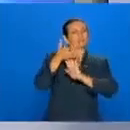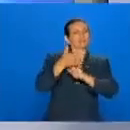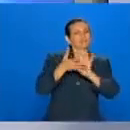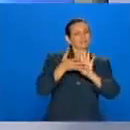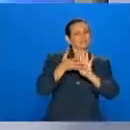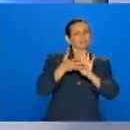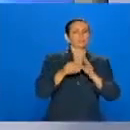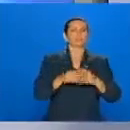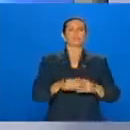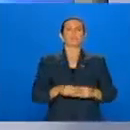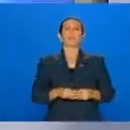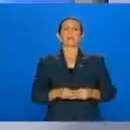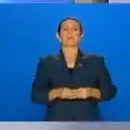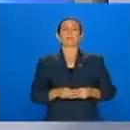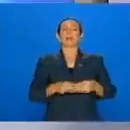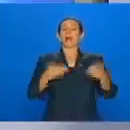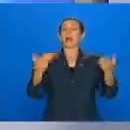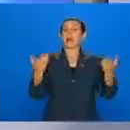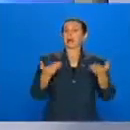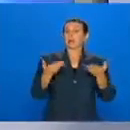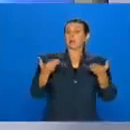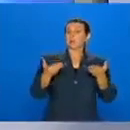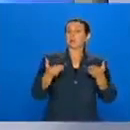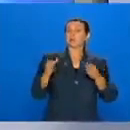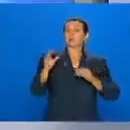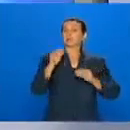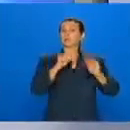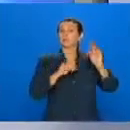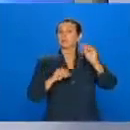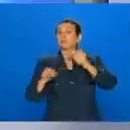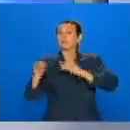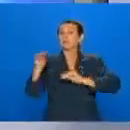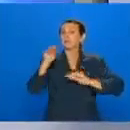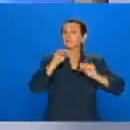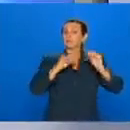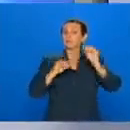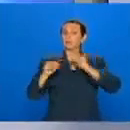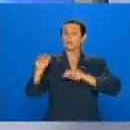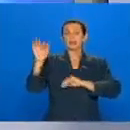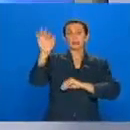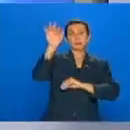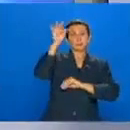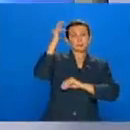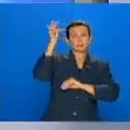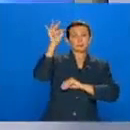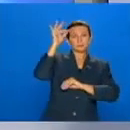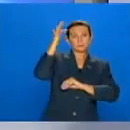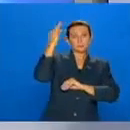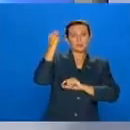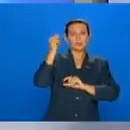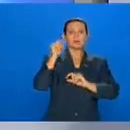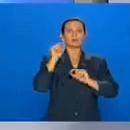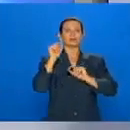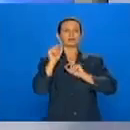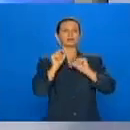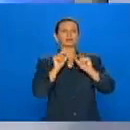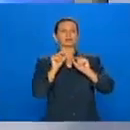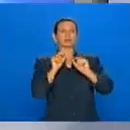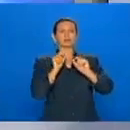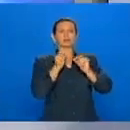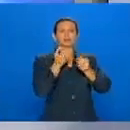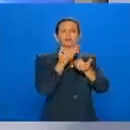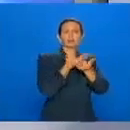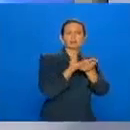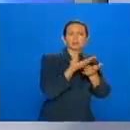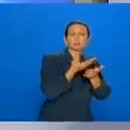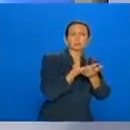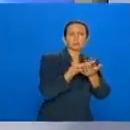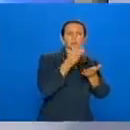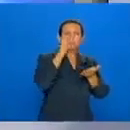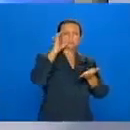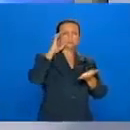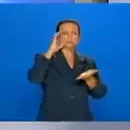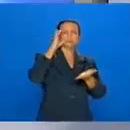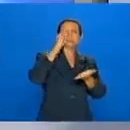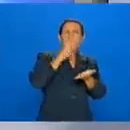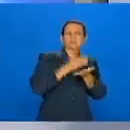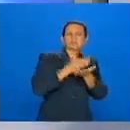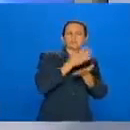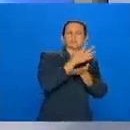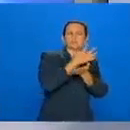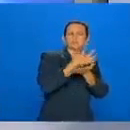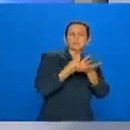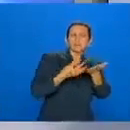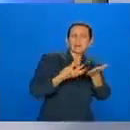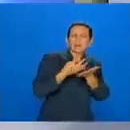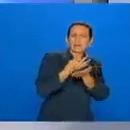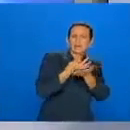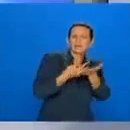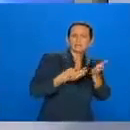fomentando aí na academia os trabalhos voltados apenas a dissertações, teses, enfim.